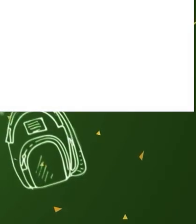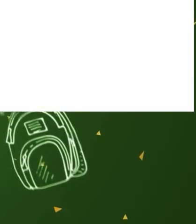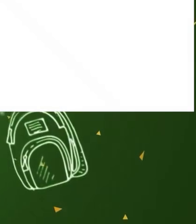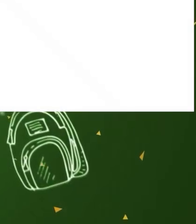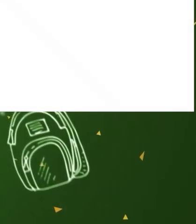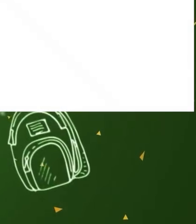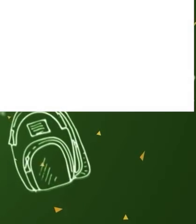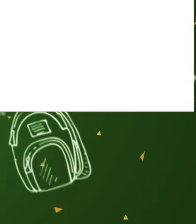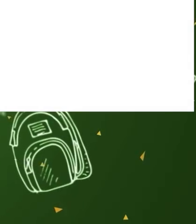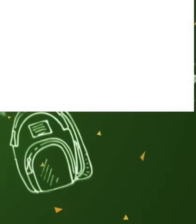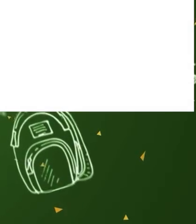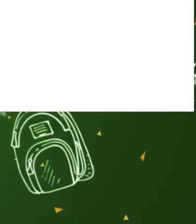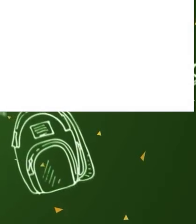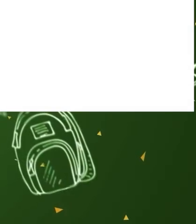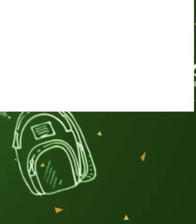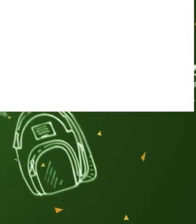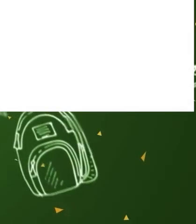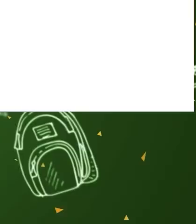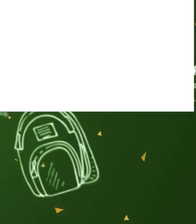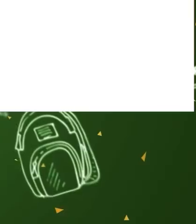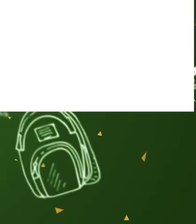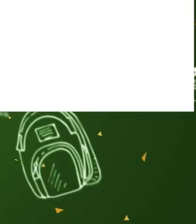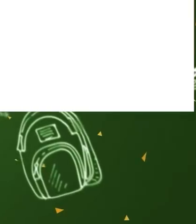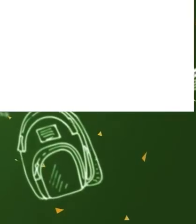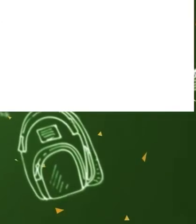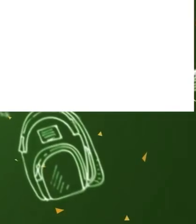mas o poema não se refere à Alemanha.